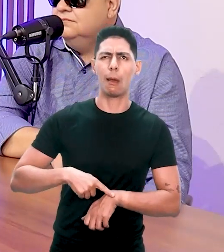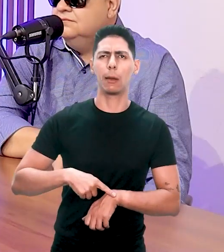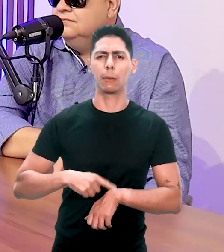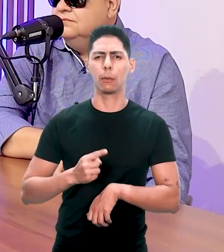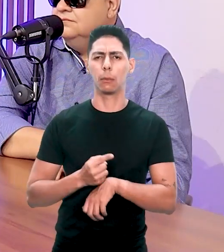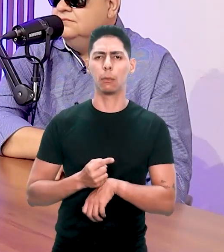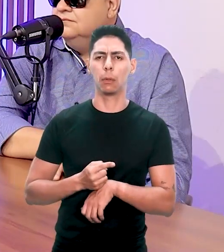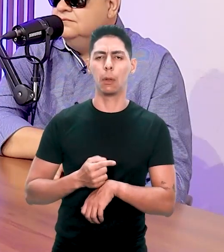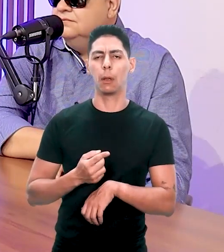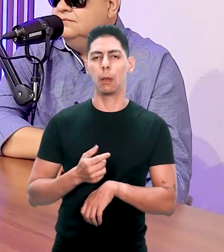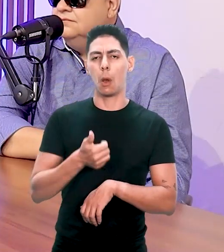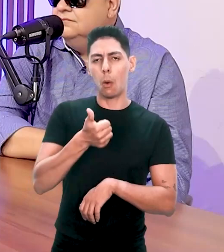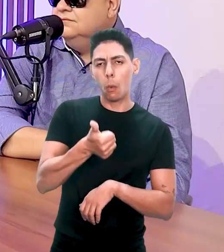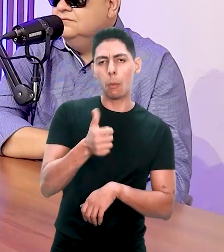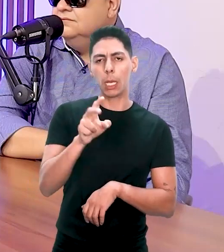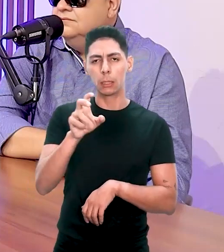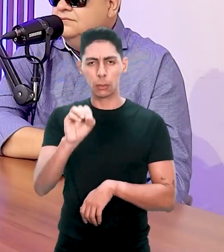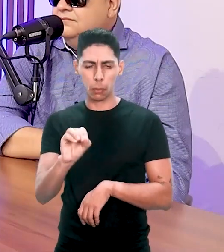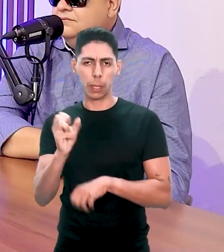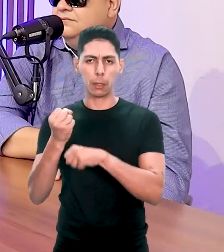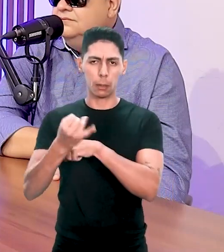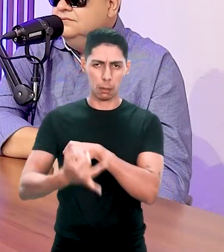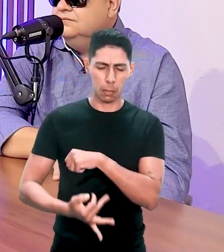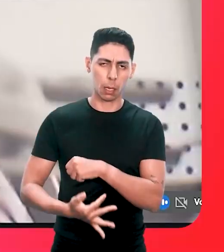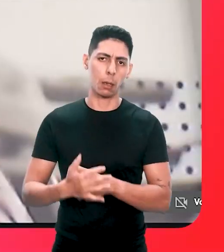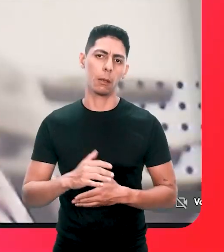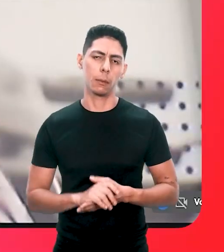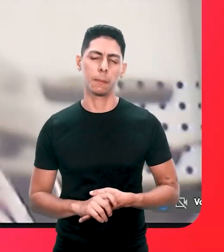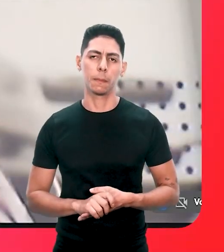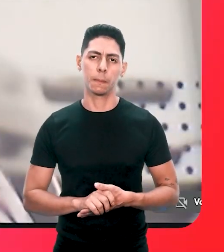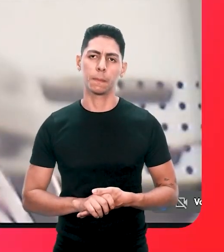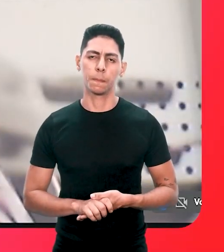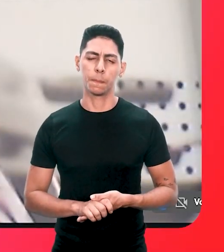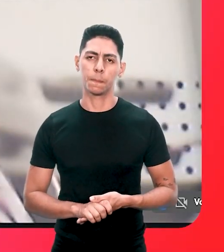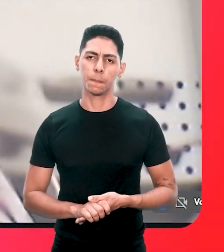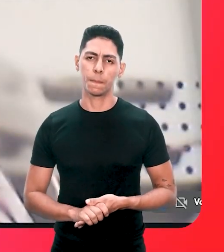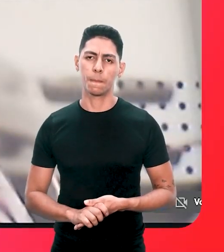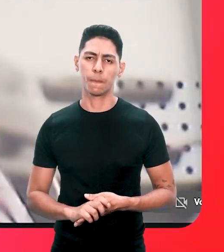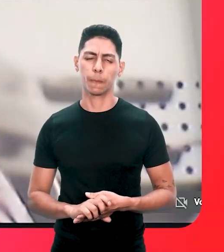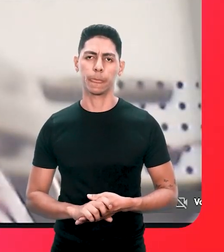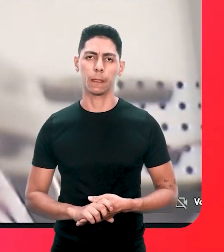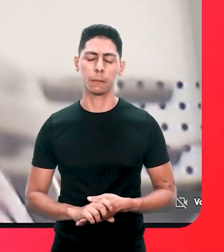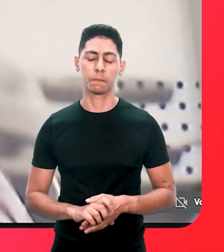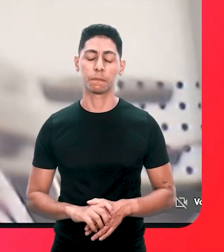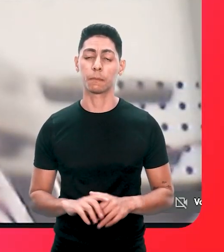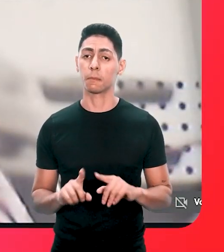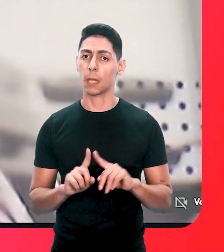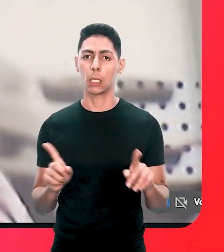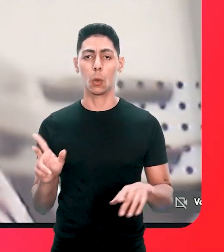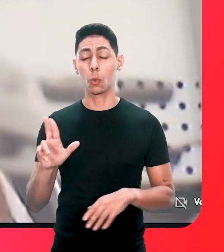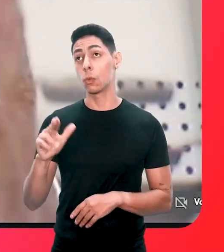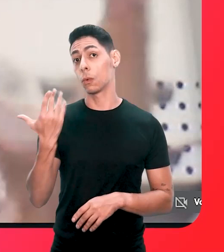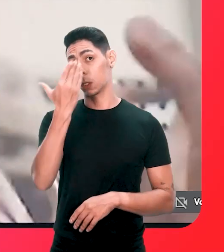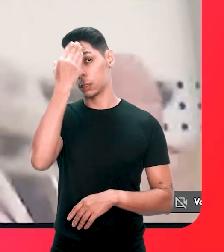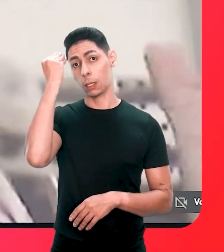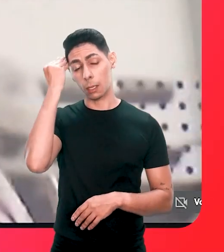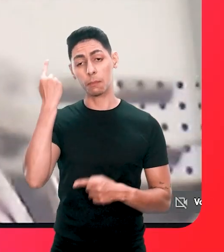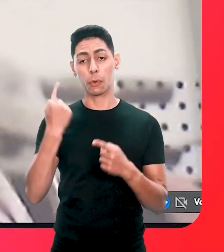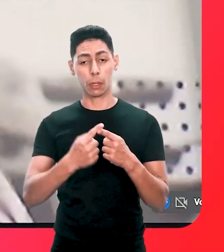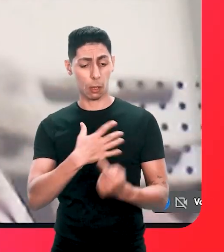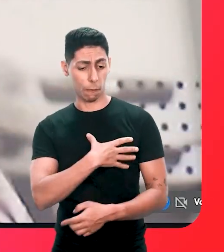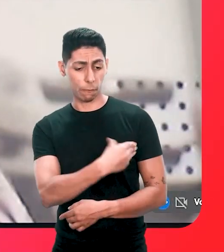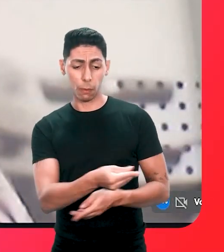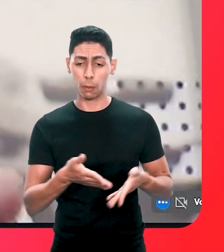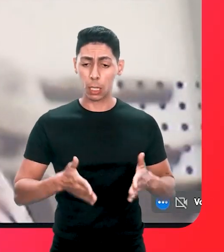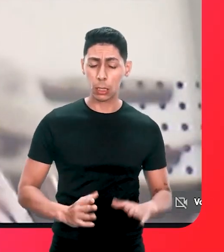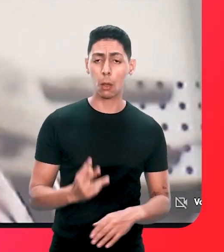1h50, vamos dizer, da madrugada, né? Bem no início do dia 21 de abril. E eu não esqueço dessa cena, né? Nasceu o Felipe, 3